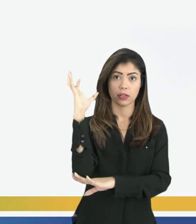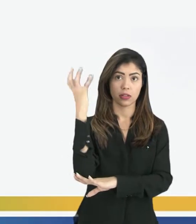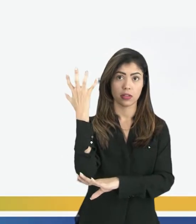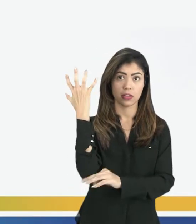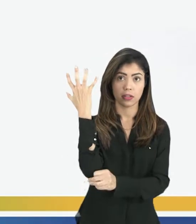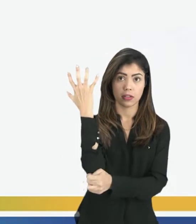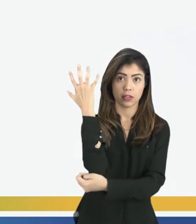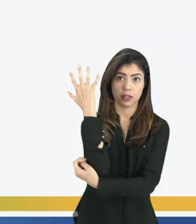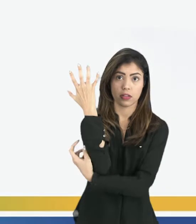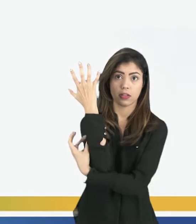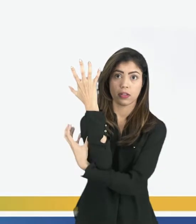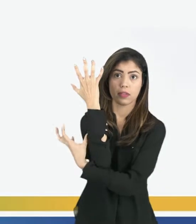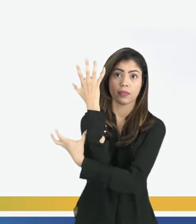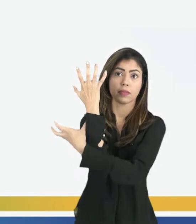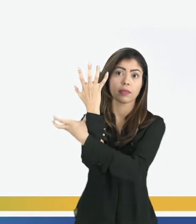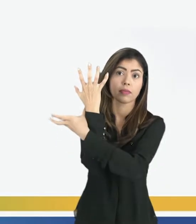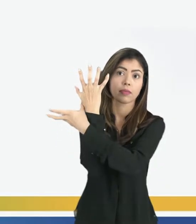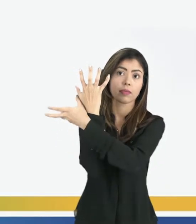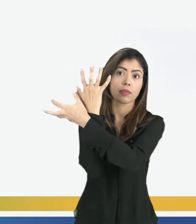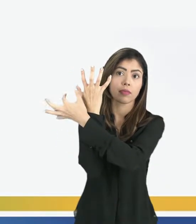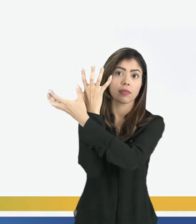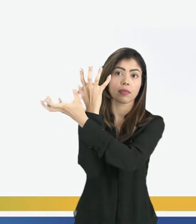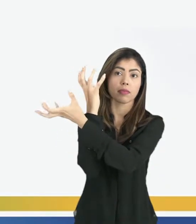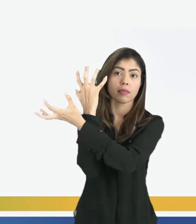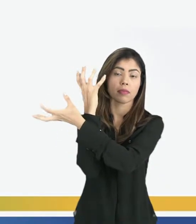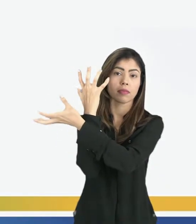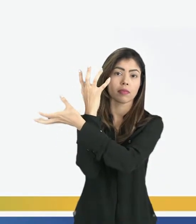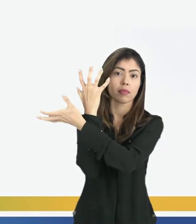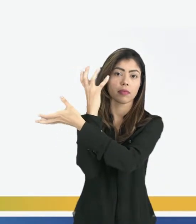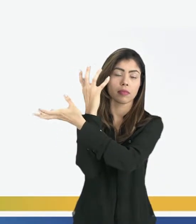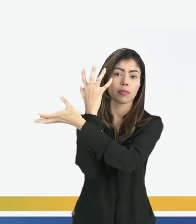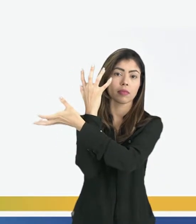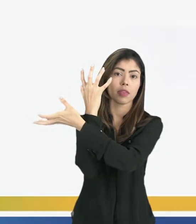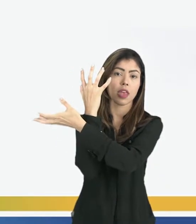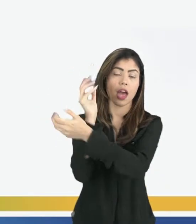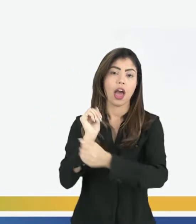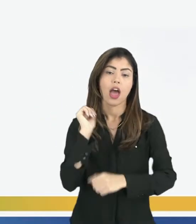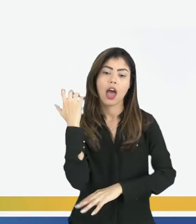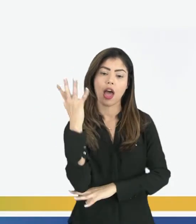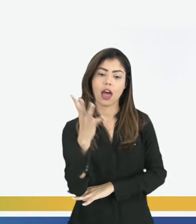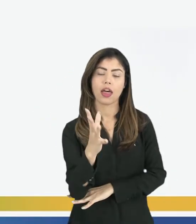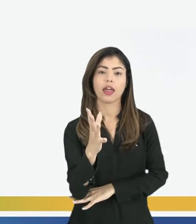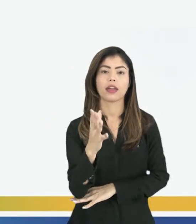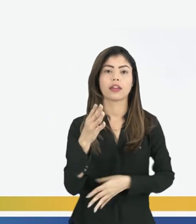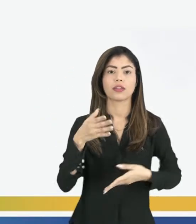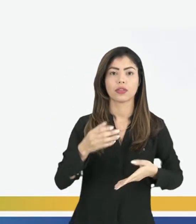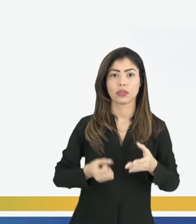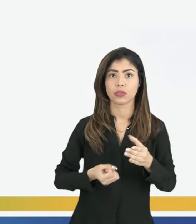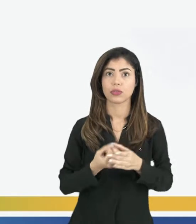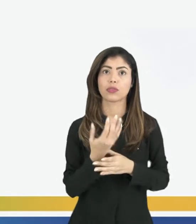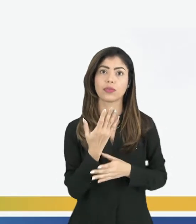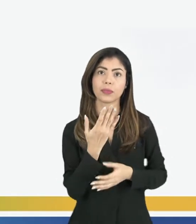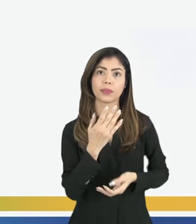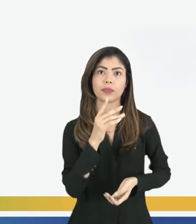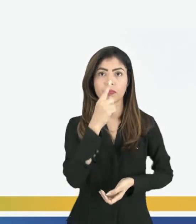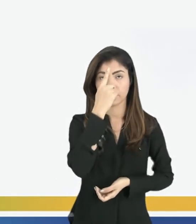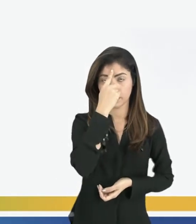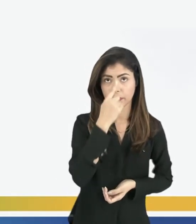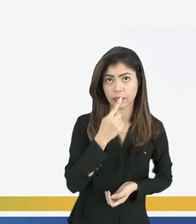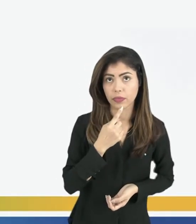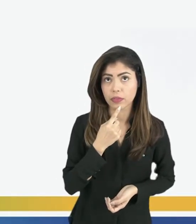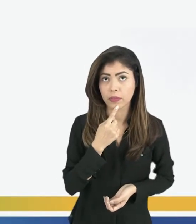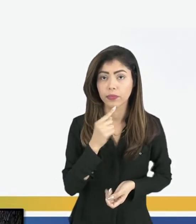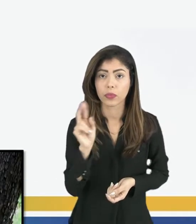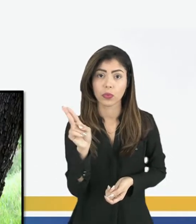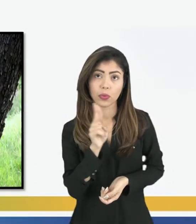e elas nascem sozinha. A natureza faz com que elas nasçam. Então, observem.